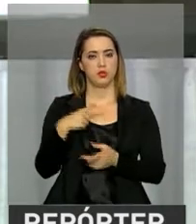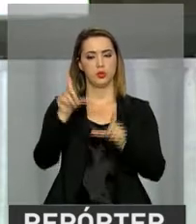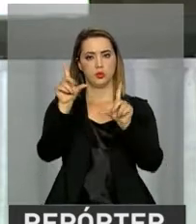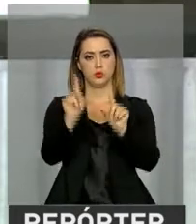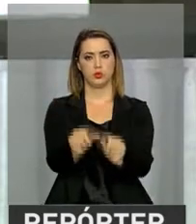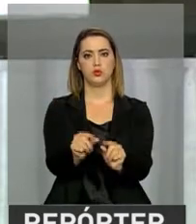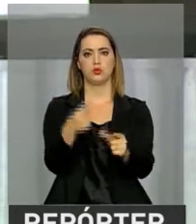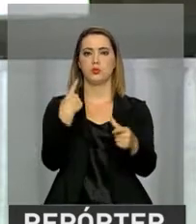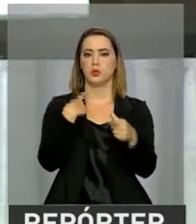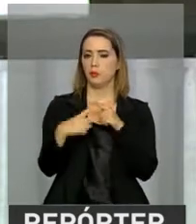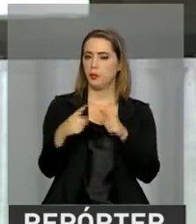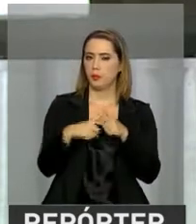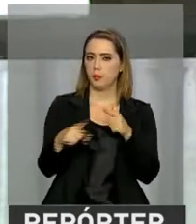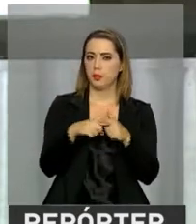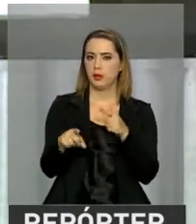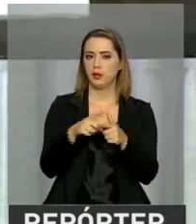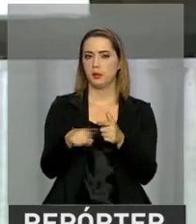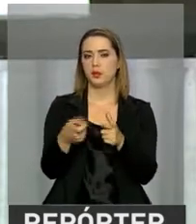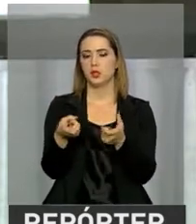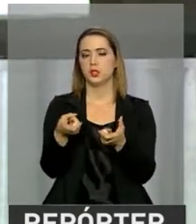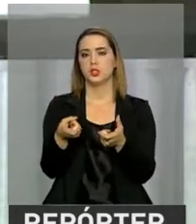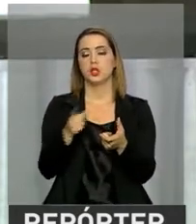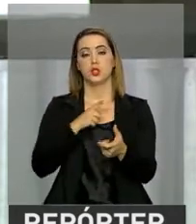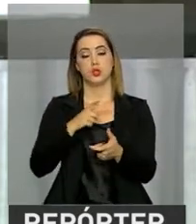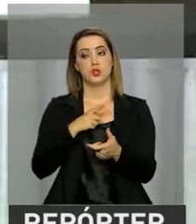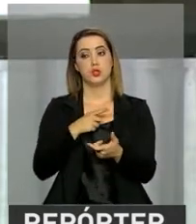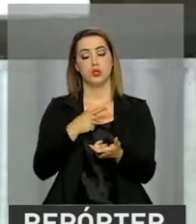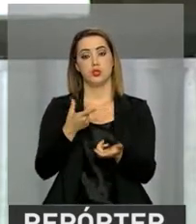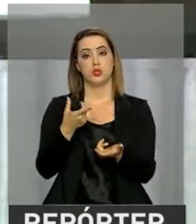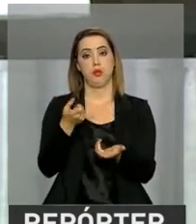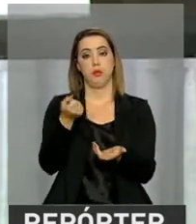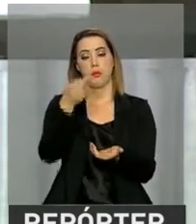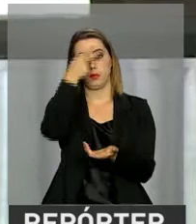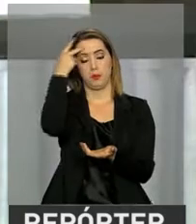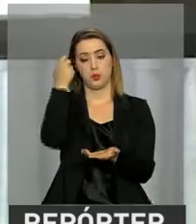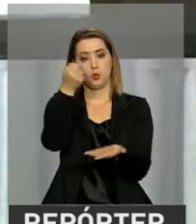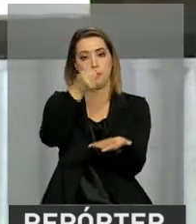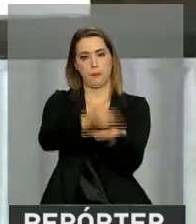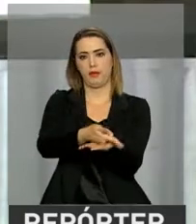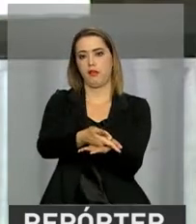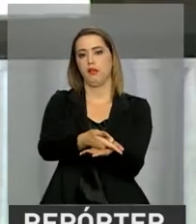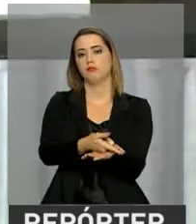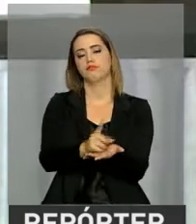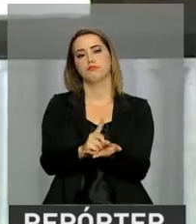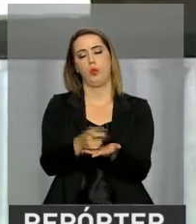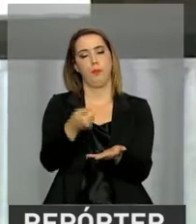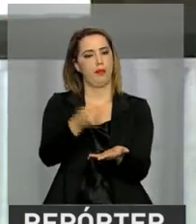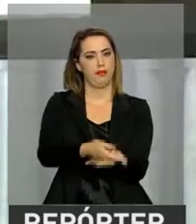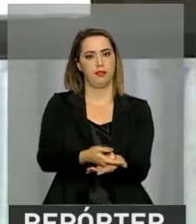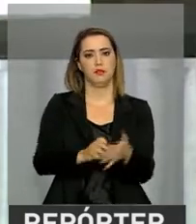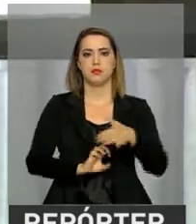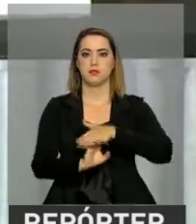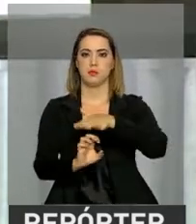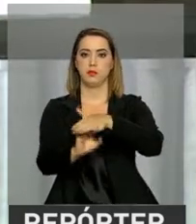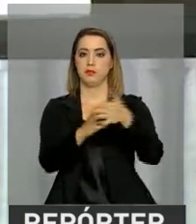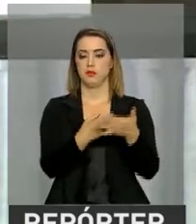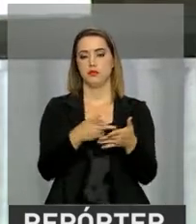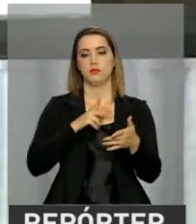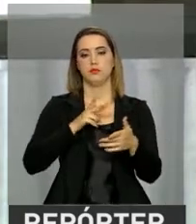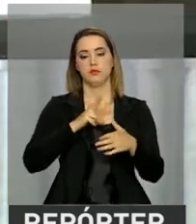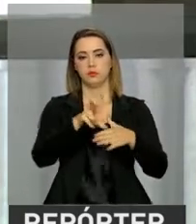levar algum tipo de calote ou seja de não ter esses financiamentos quitados pelas empresas que contraíram